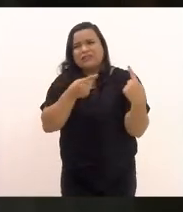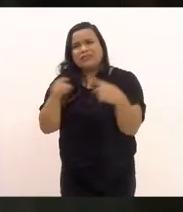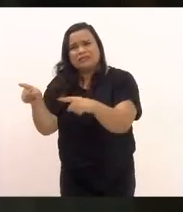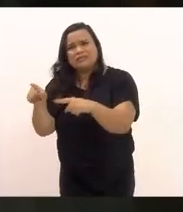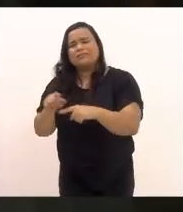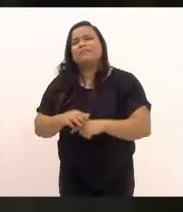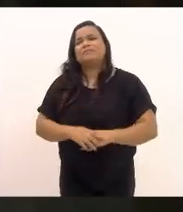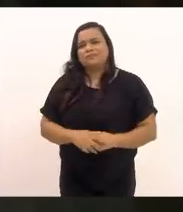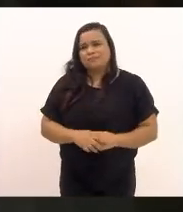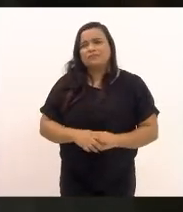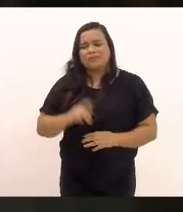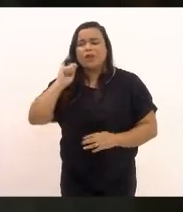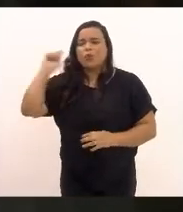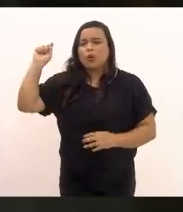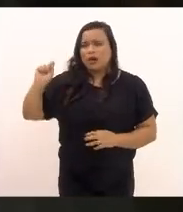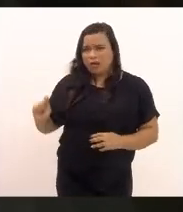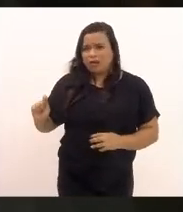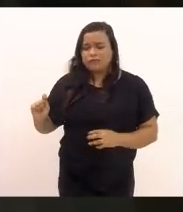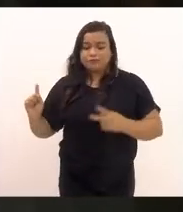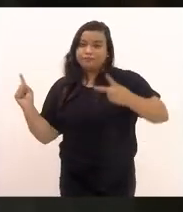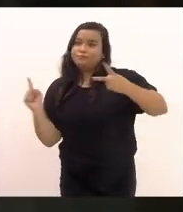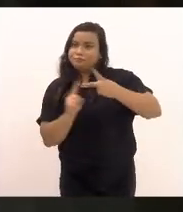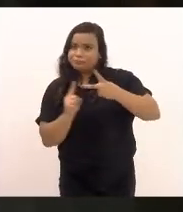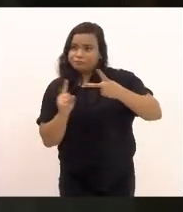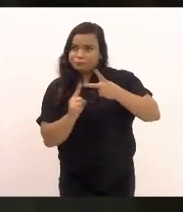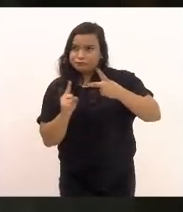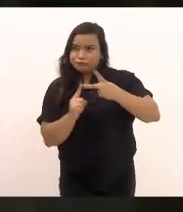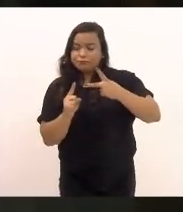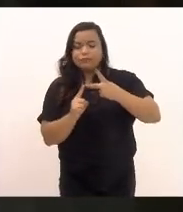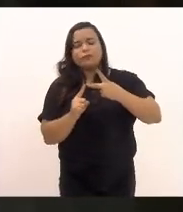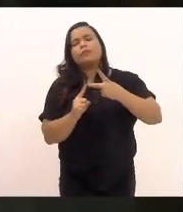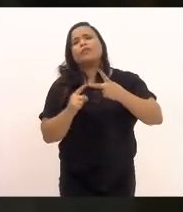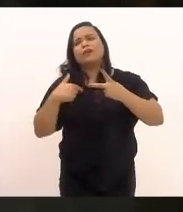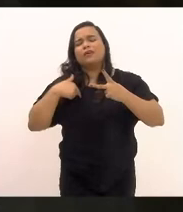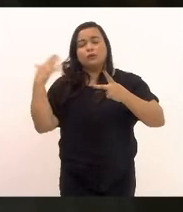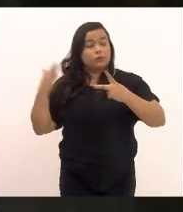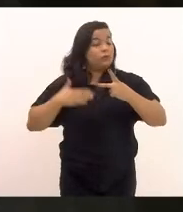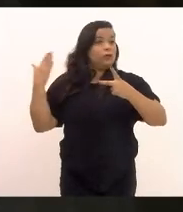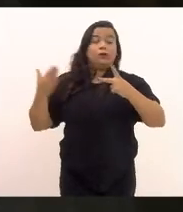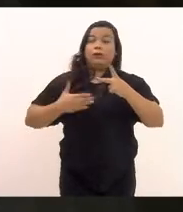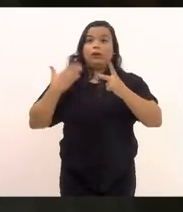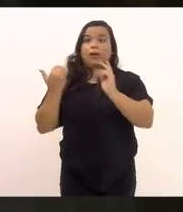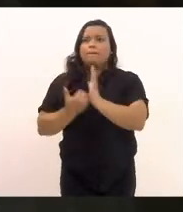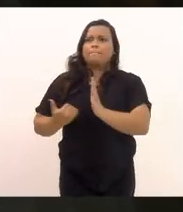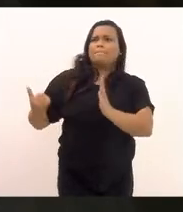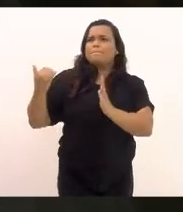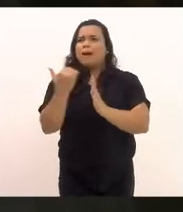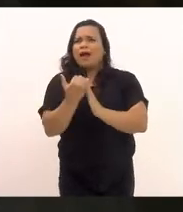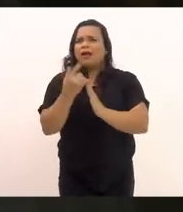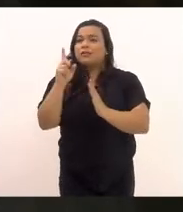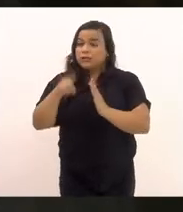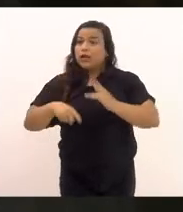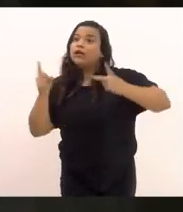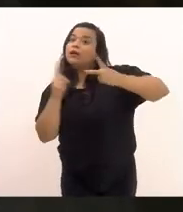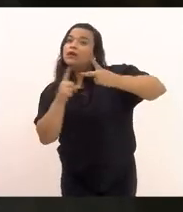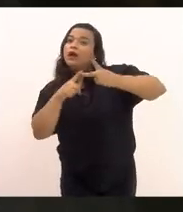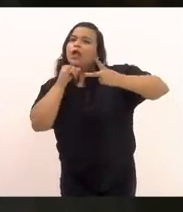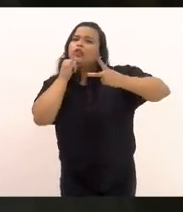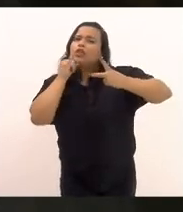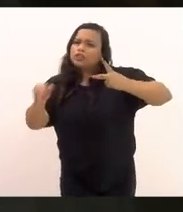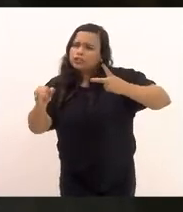Segundo, deputado Anderson, que me chocou mais ainda, foi a segunda notícia que eu vi.